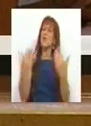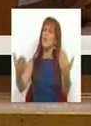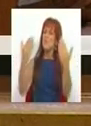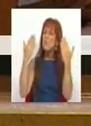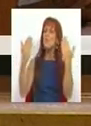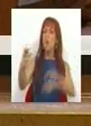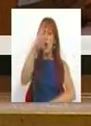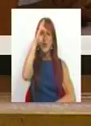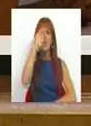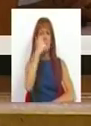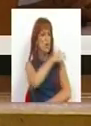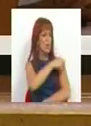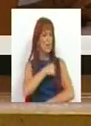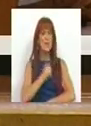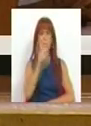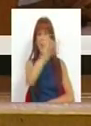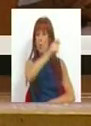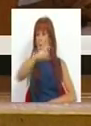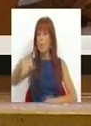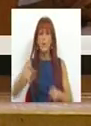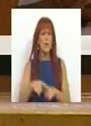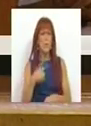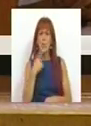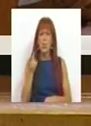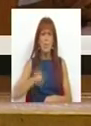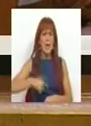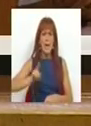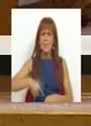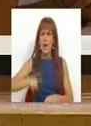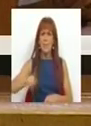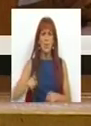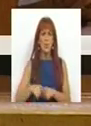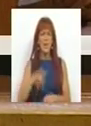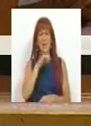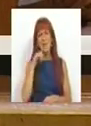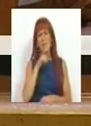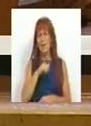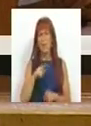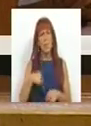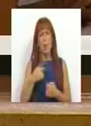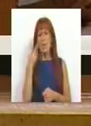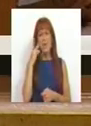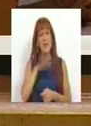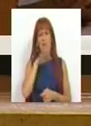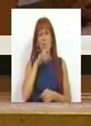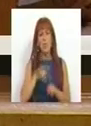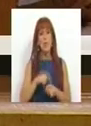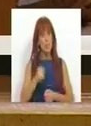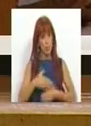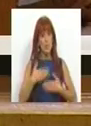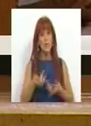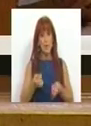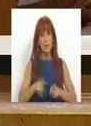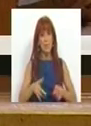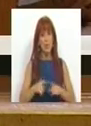os esforços destes representantes do povo, que tantas vezes sacrificam a sua vida familiar e